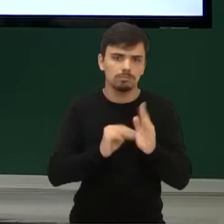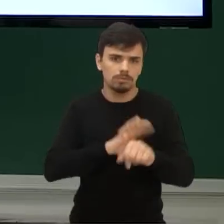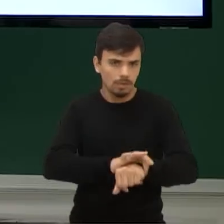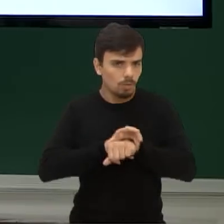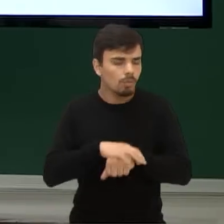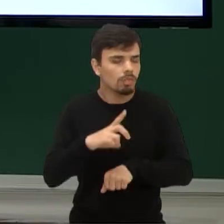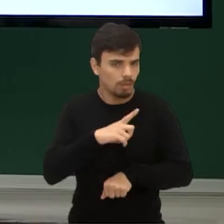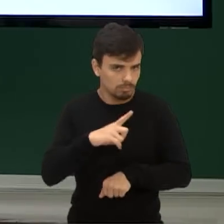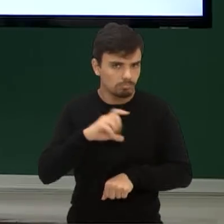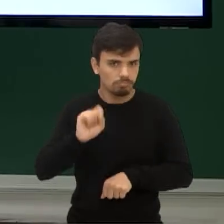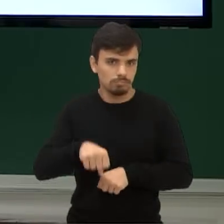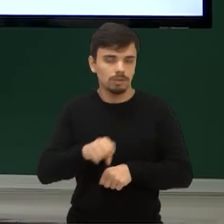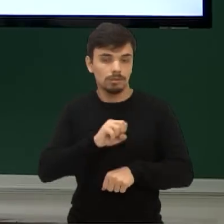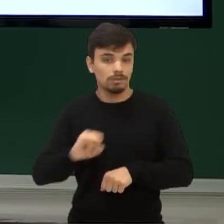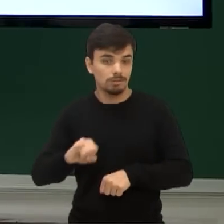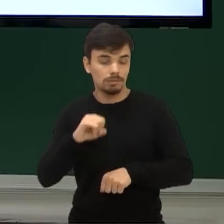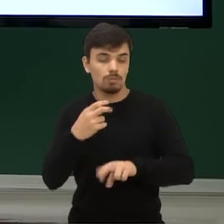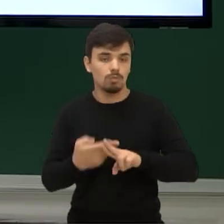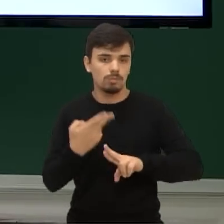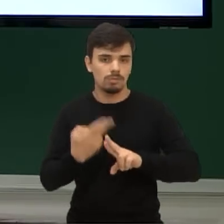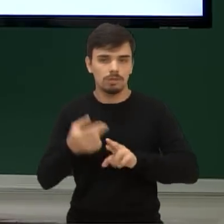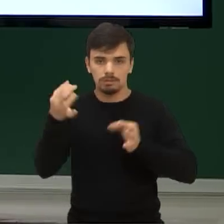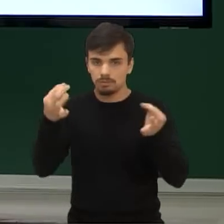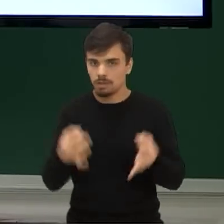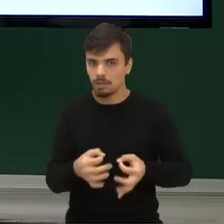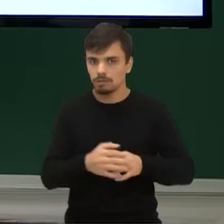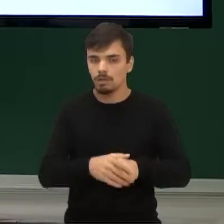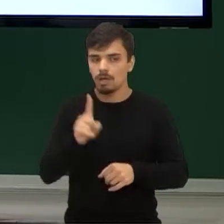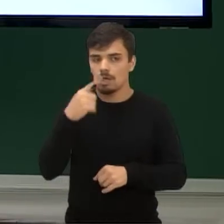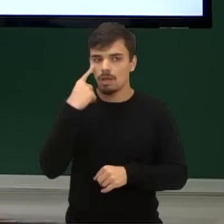da forma correta, tá? Então, ela é uma